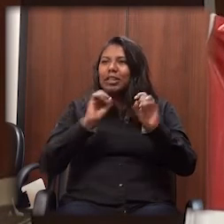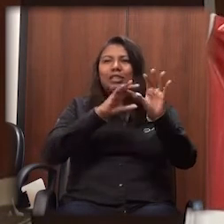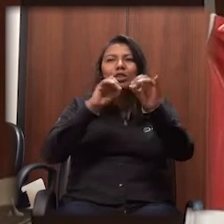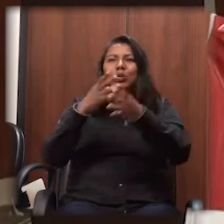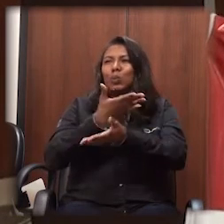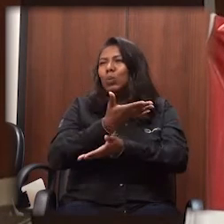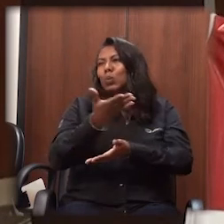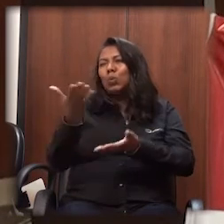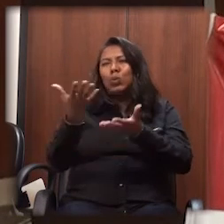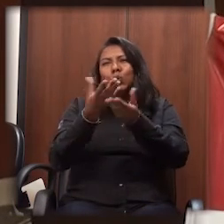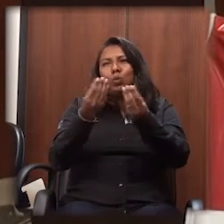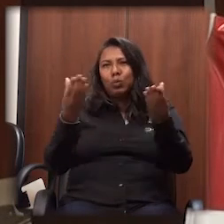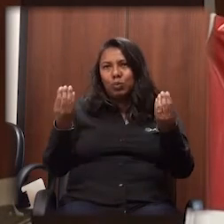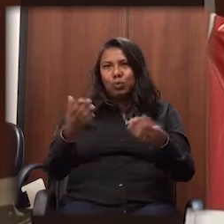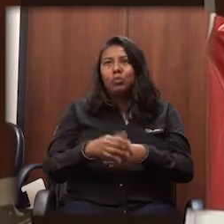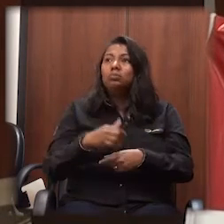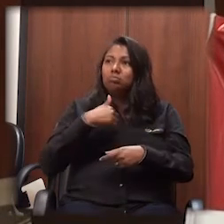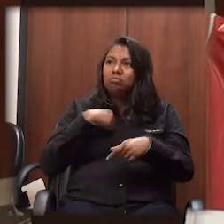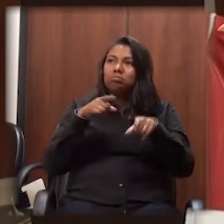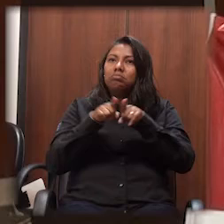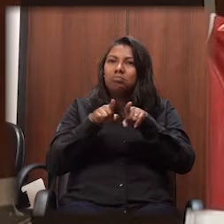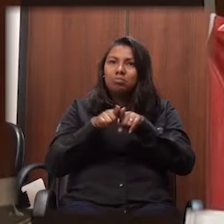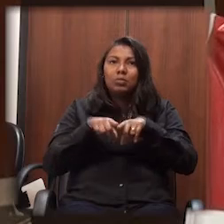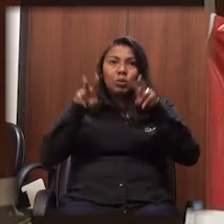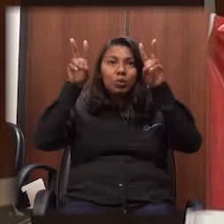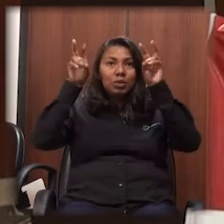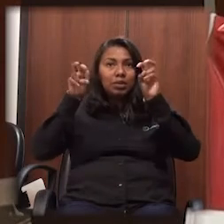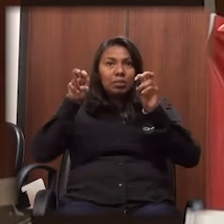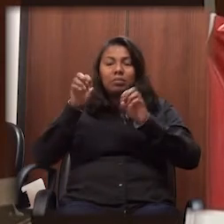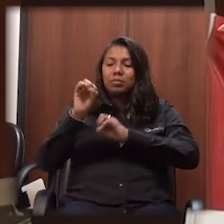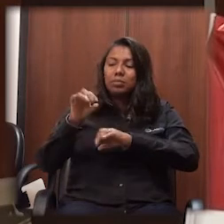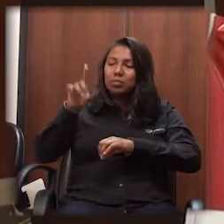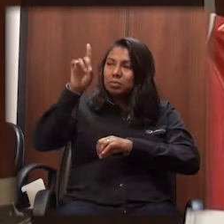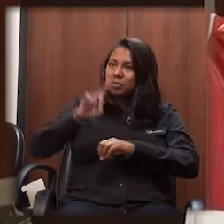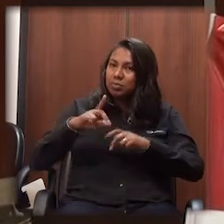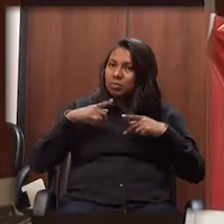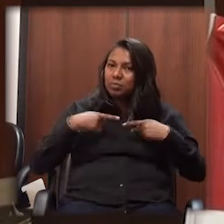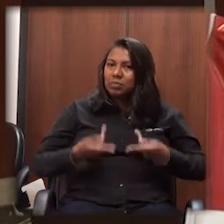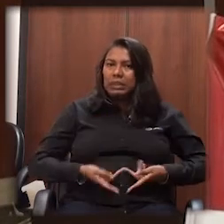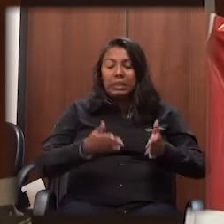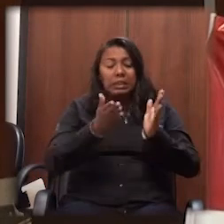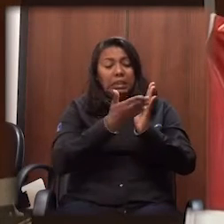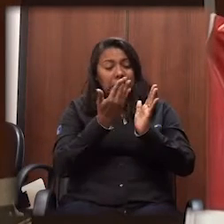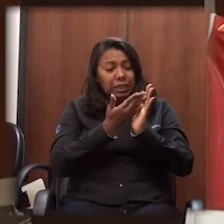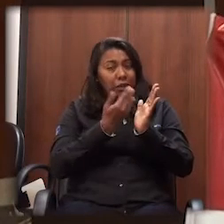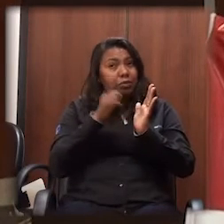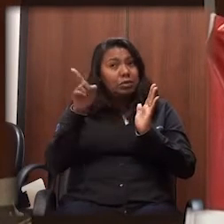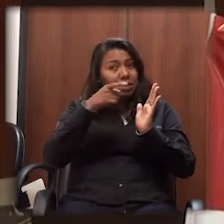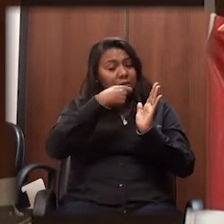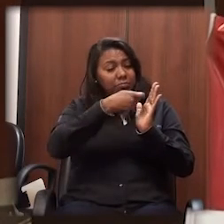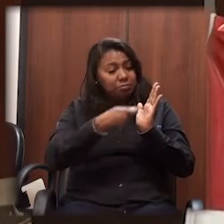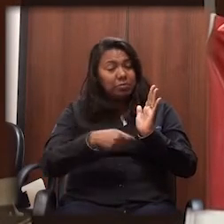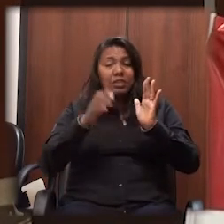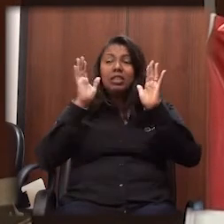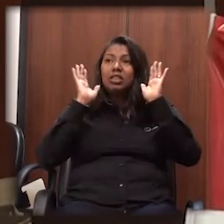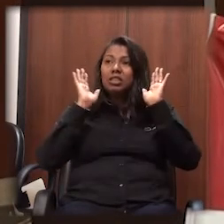em especial, nessa temática da educação em direitos humanos. Dos muitos livros que a professora Maria Vitória tem